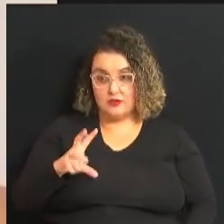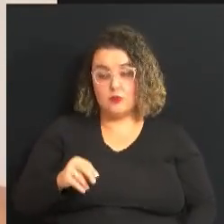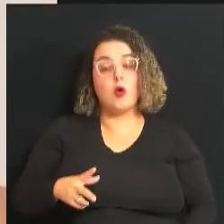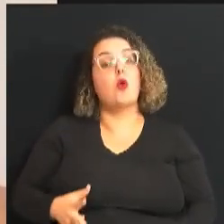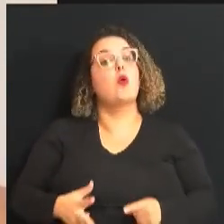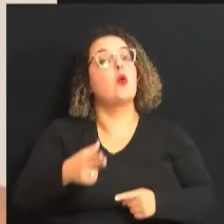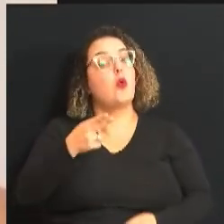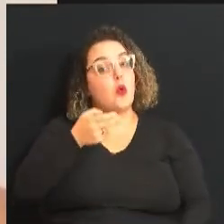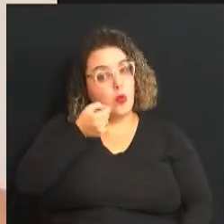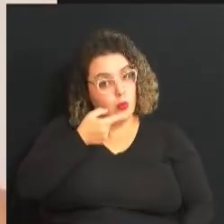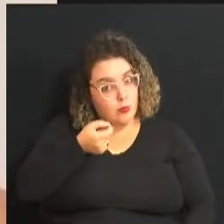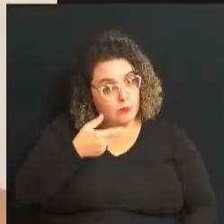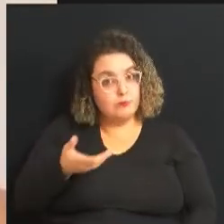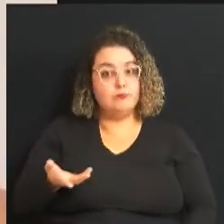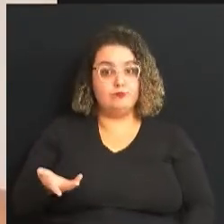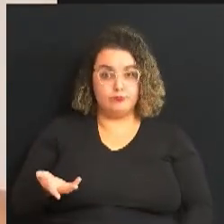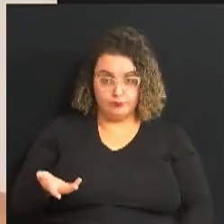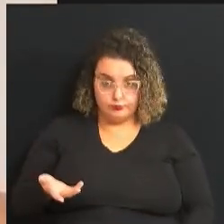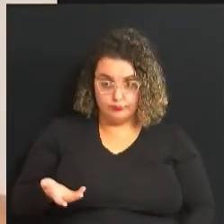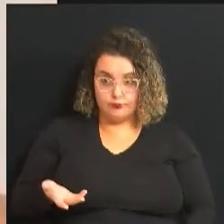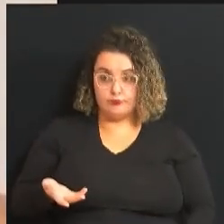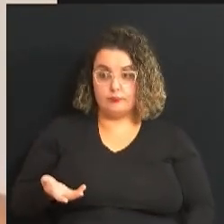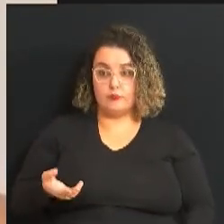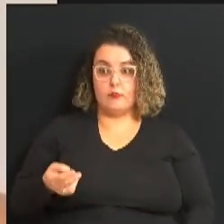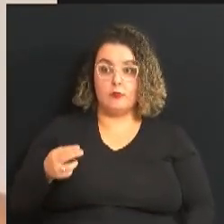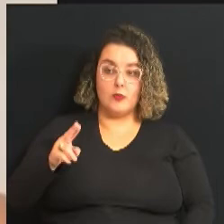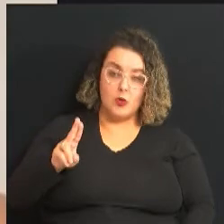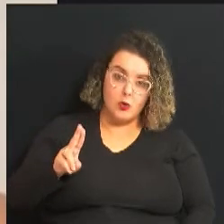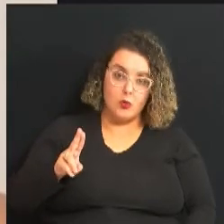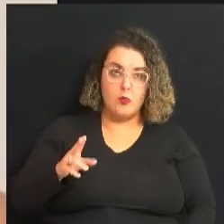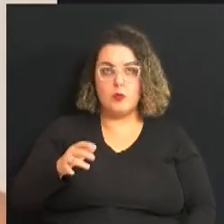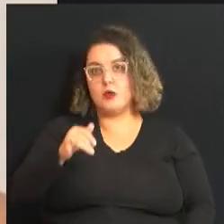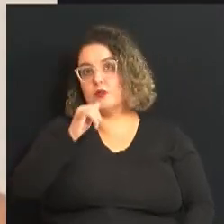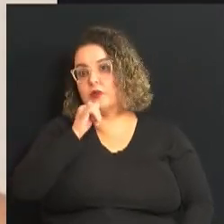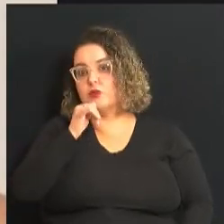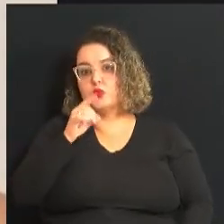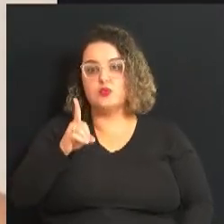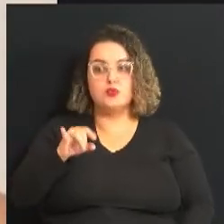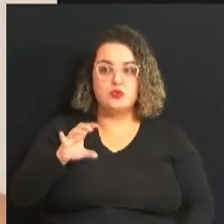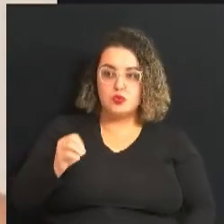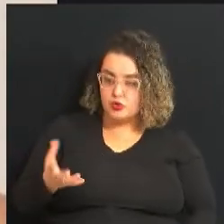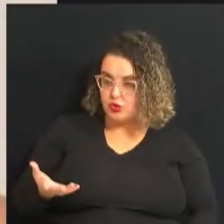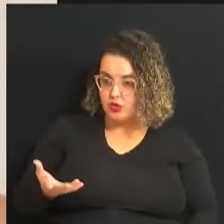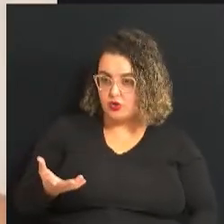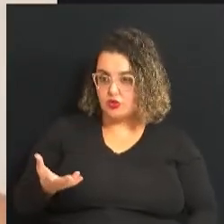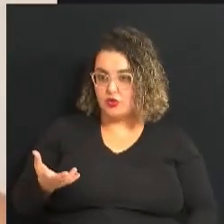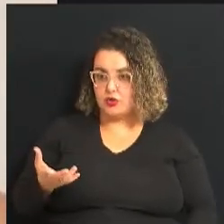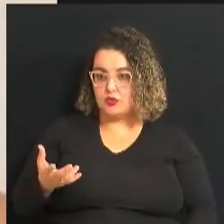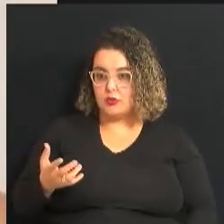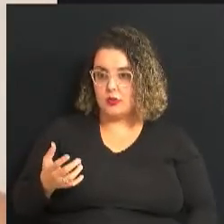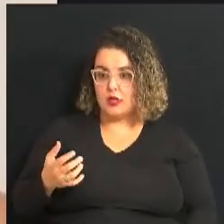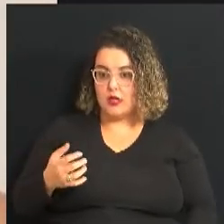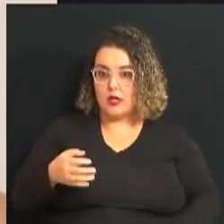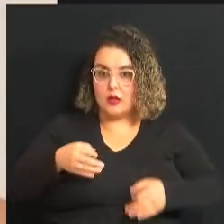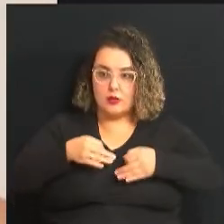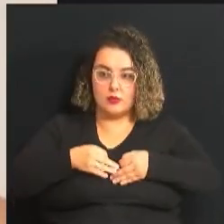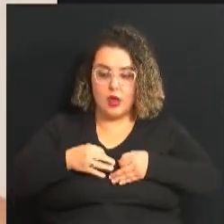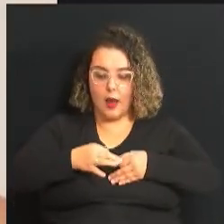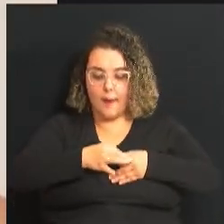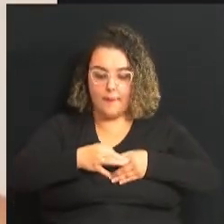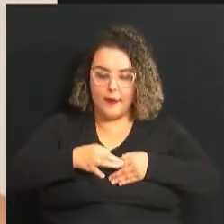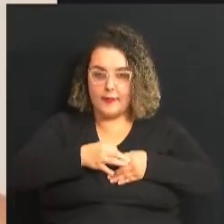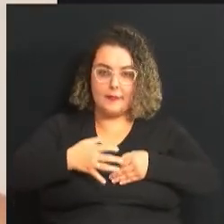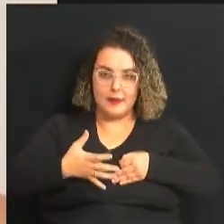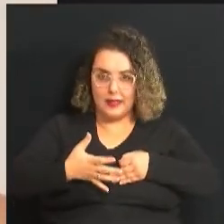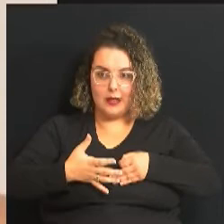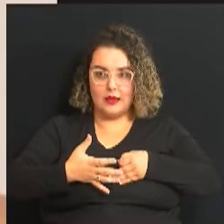oral. Ou então algumas situações, por exemplo, do DIU, que ele sai do lugar, ele não está